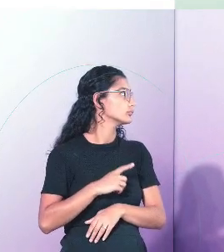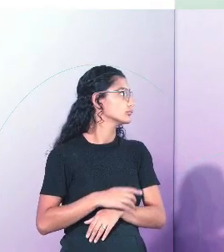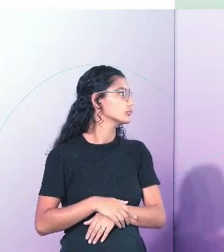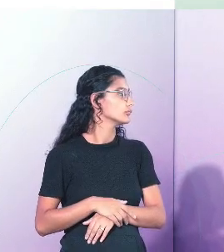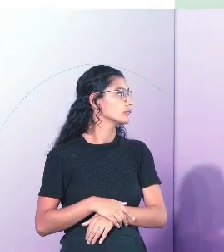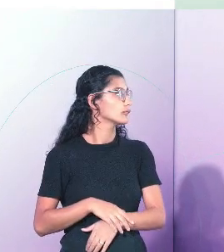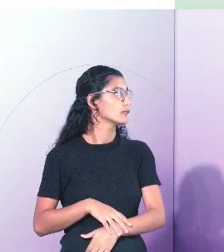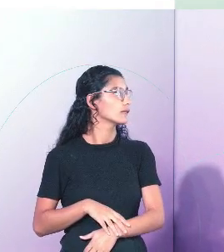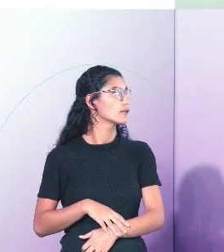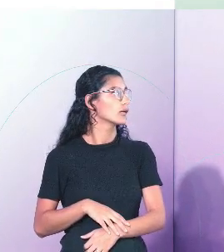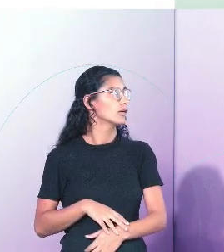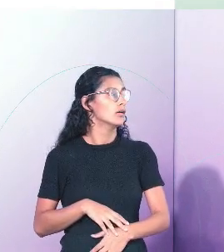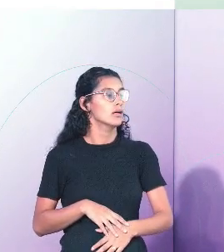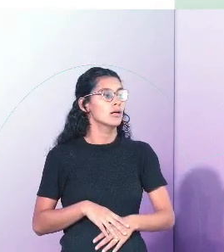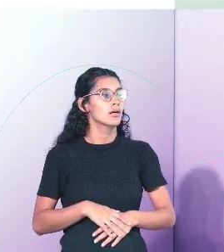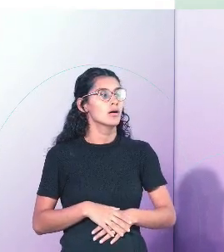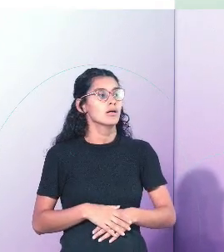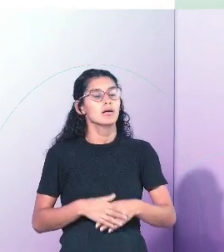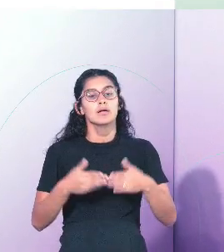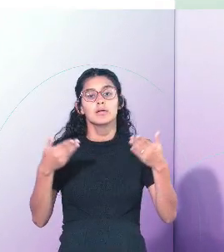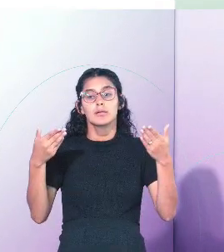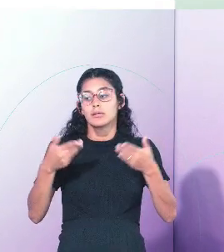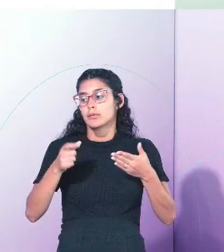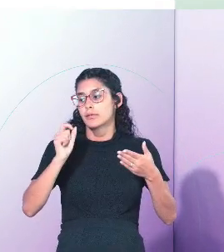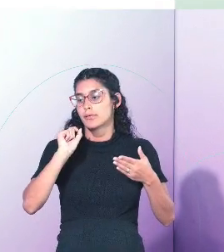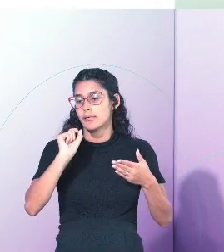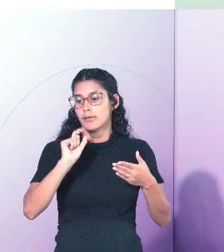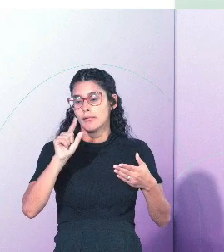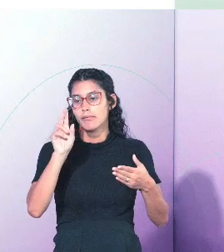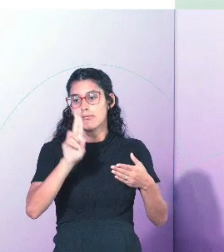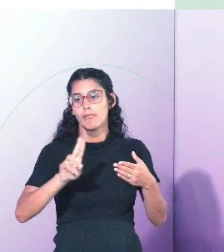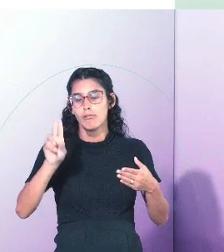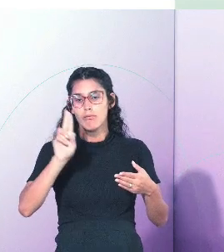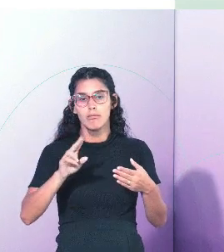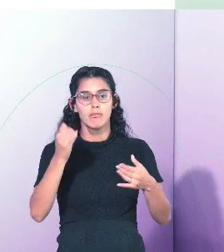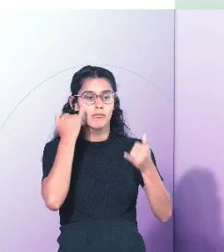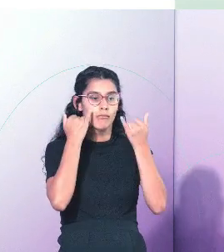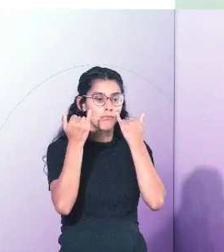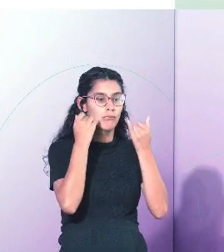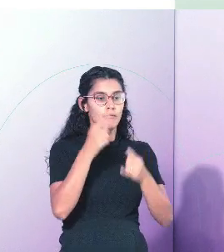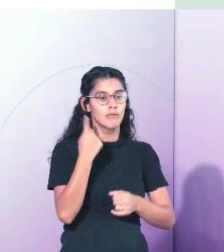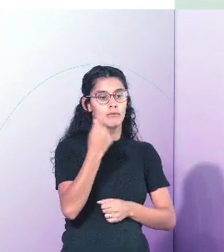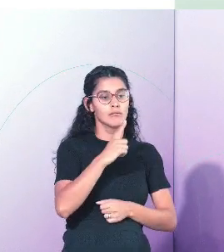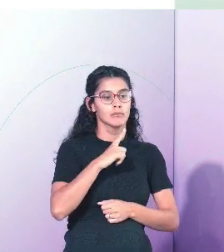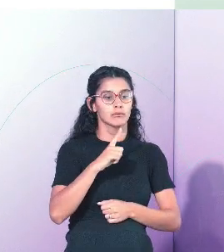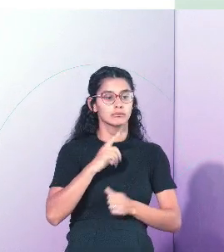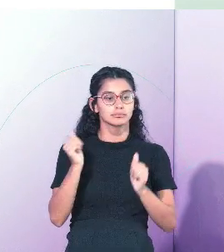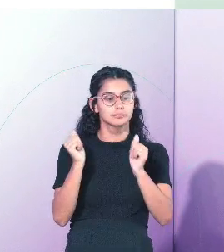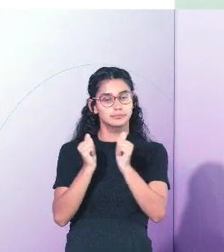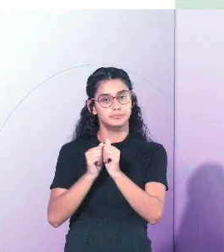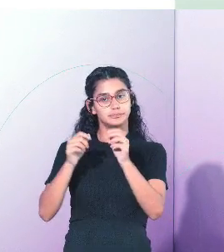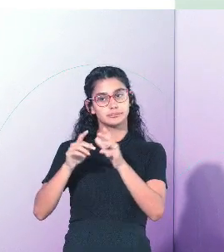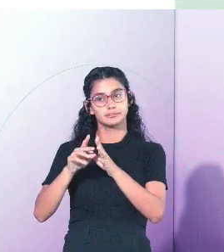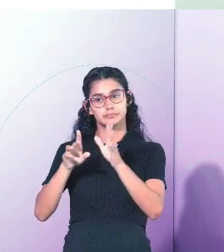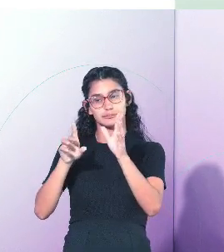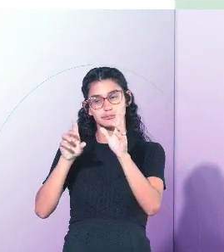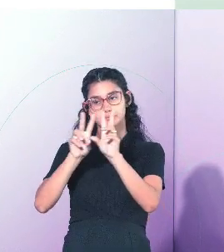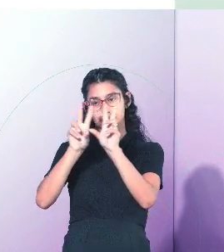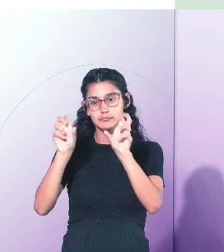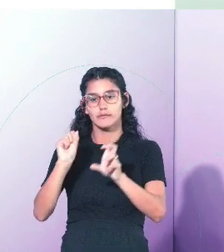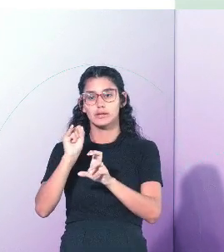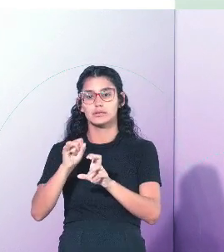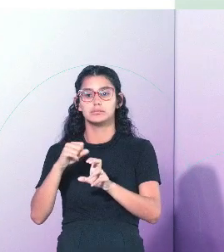eficiência e factibilidade, hoje, o que é usado de informação para gerar essa questão de se